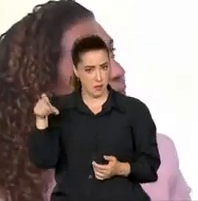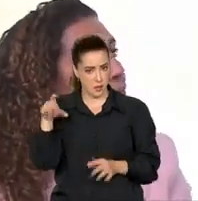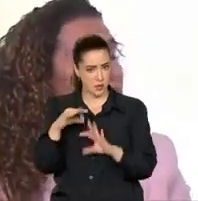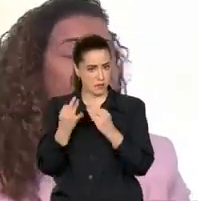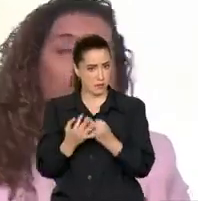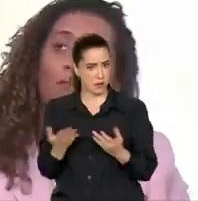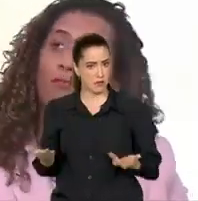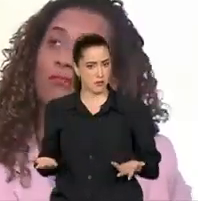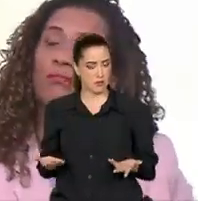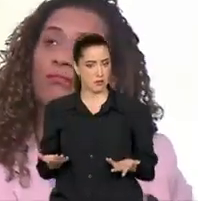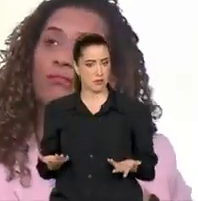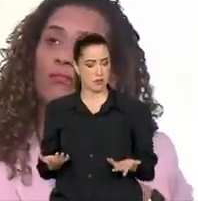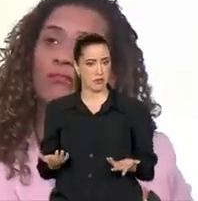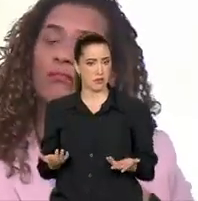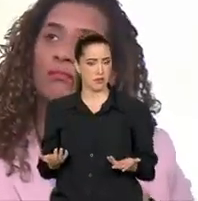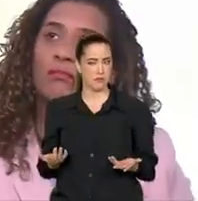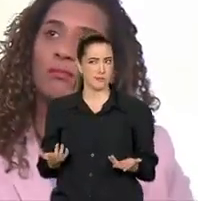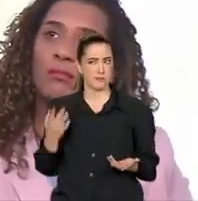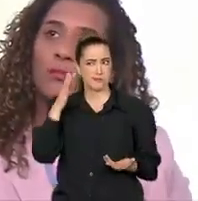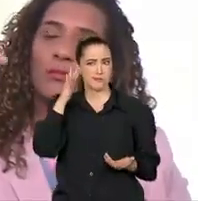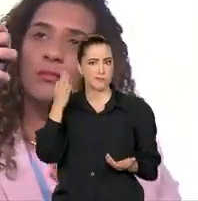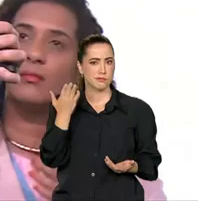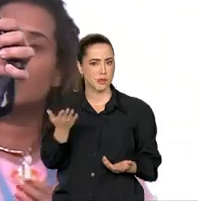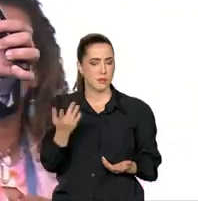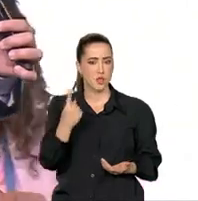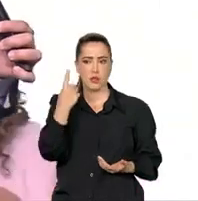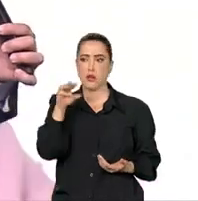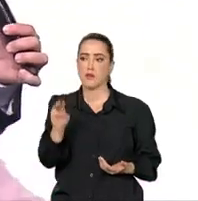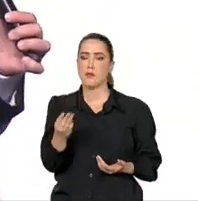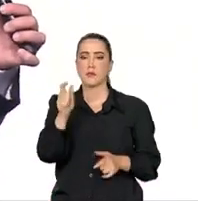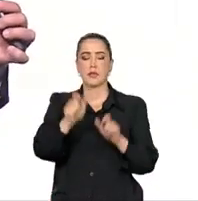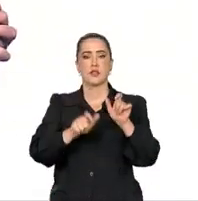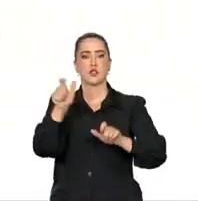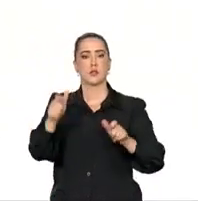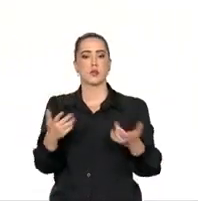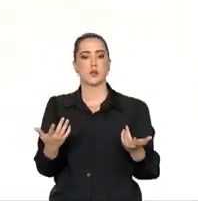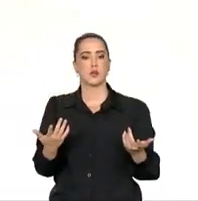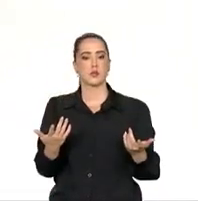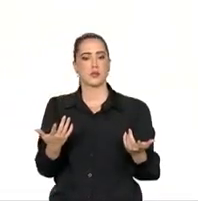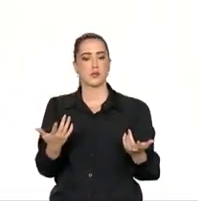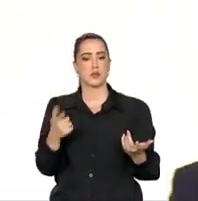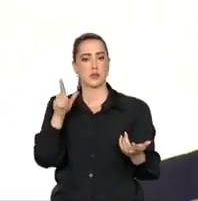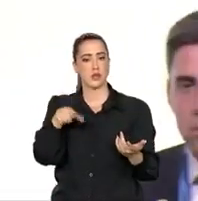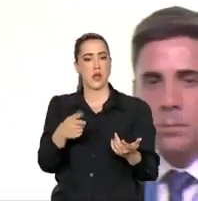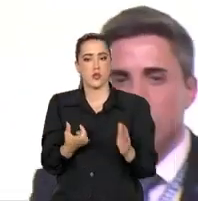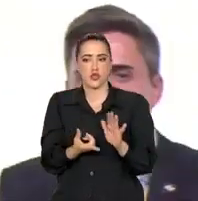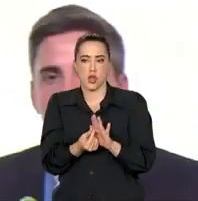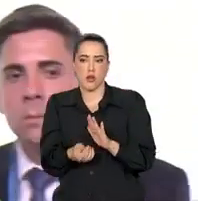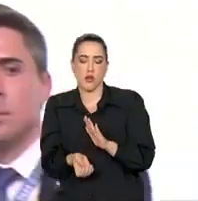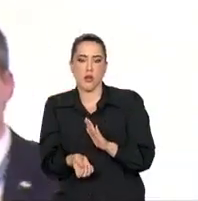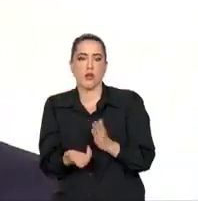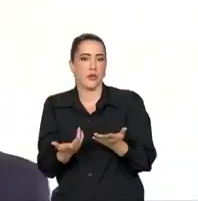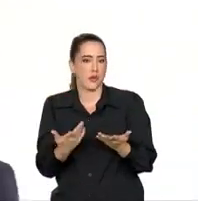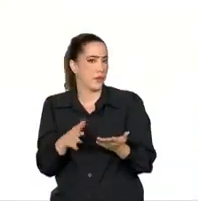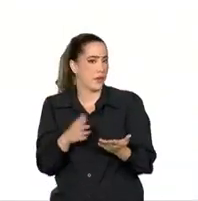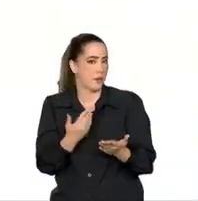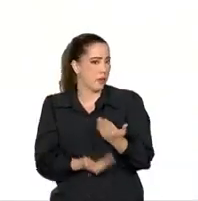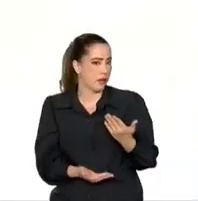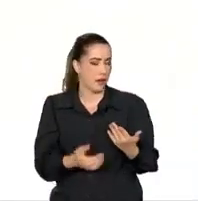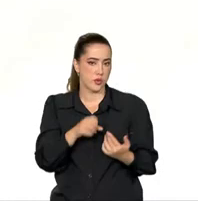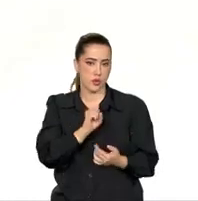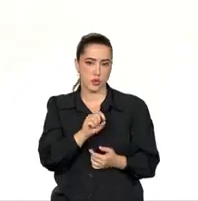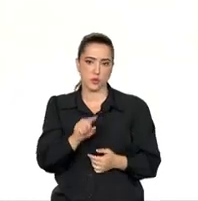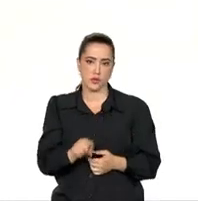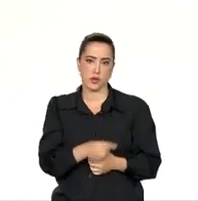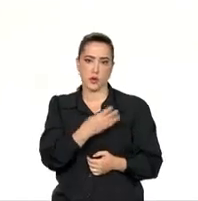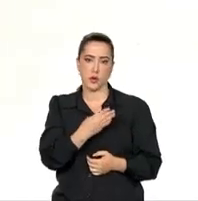Auxílio Brasil. Então, você imagina, 1 milhão de pessoas dessa é um desvio de 8,4 bilhões por